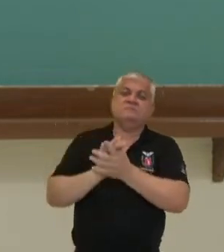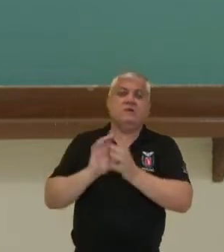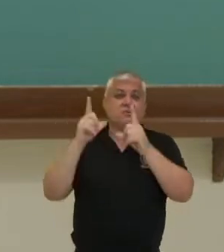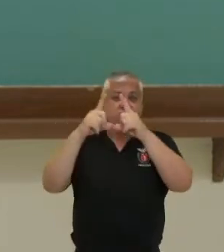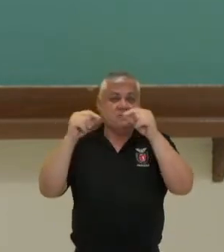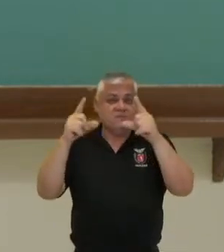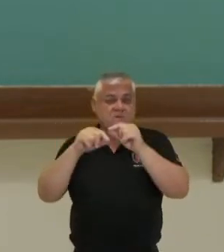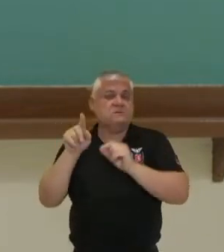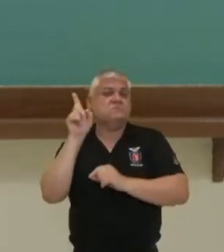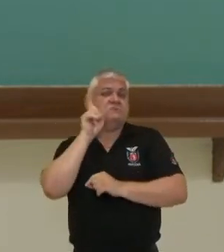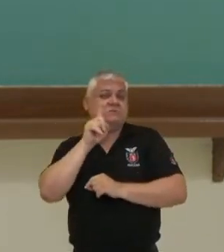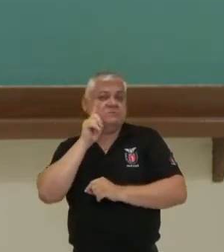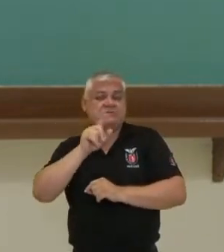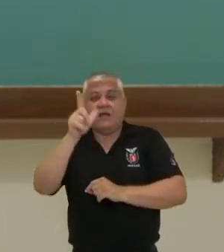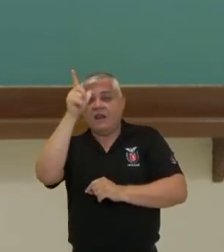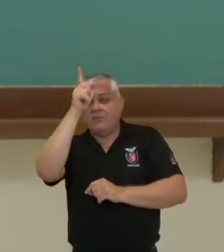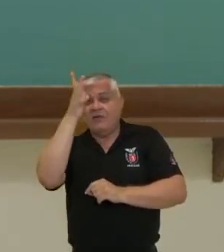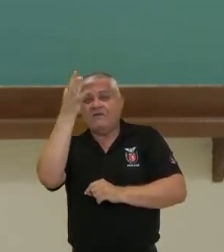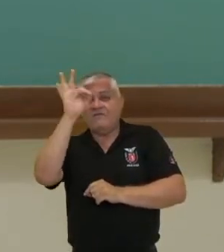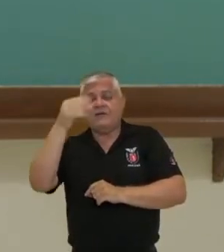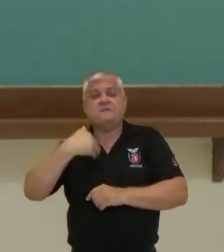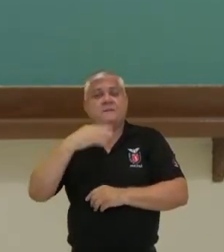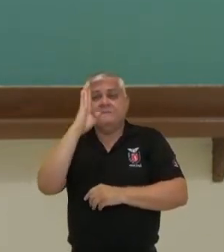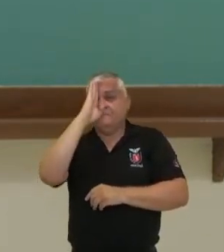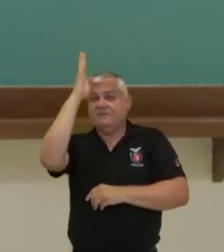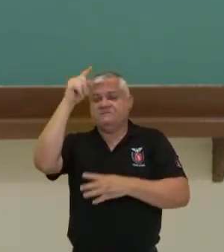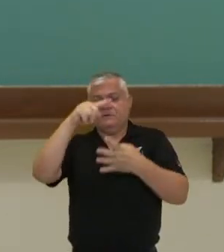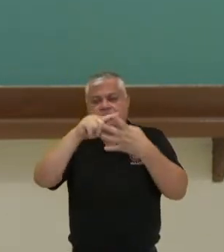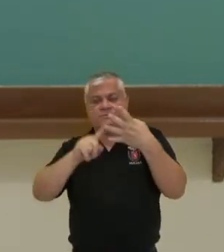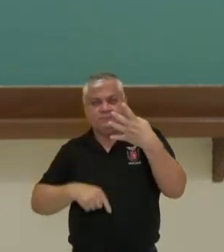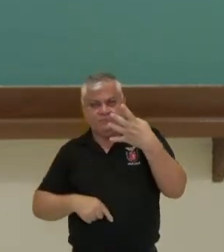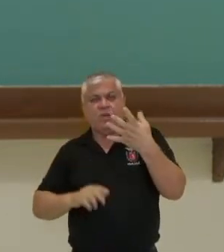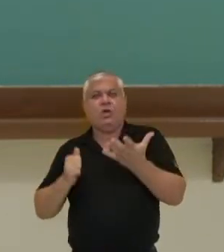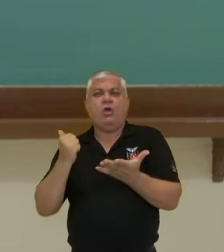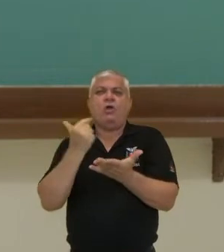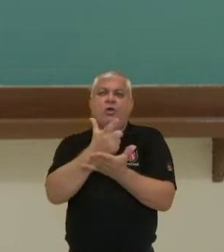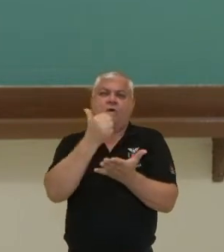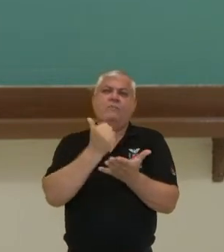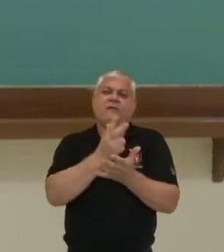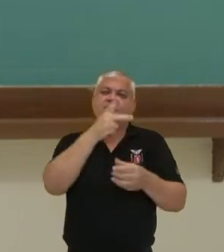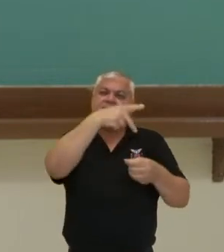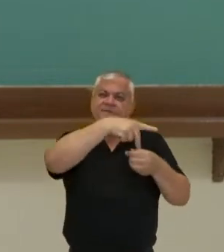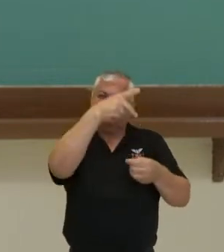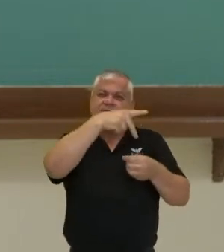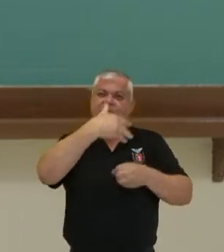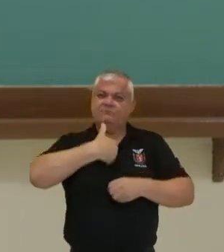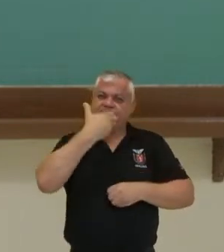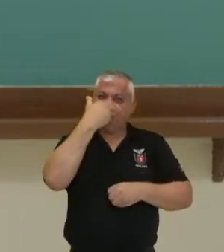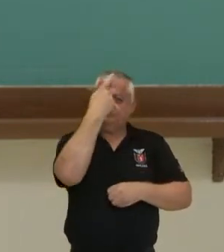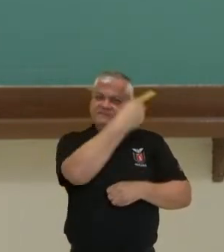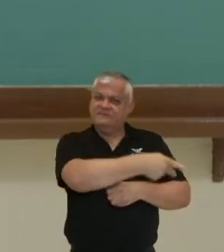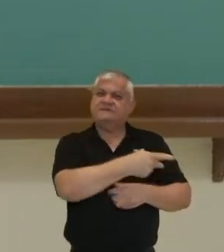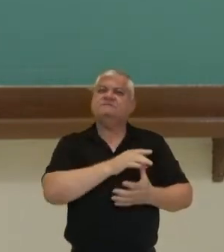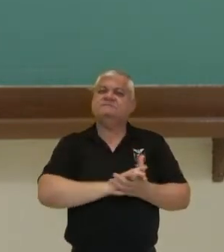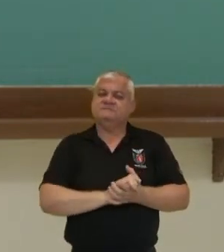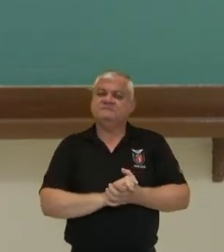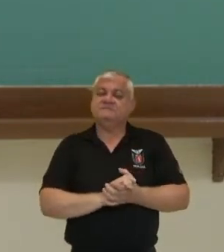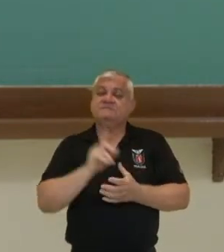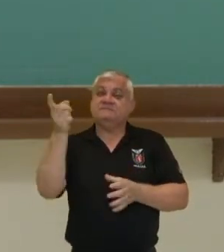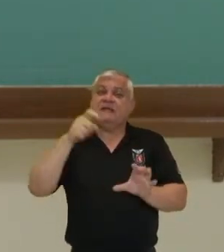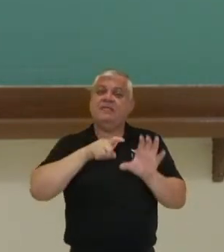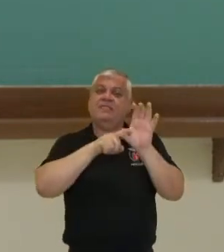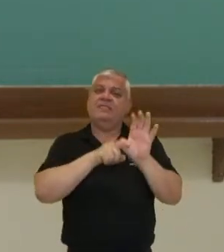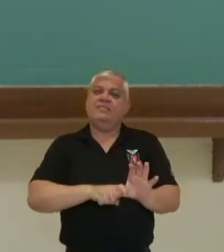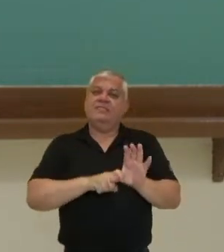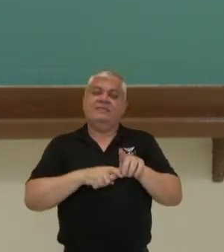Estados Unidos Alemanha e França são os principais compradores desse petróleo e eles muitas vezes são dependentes